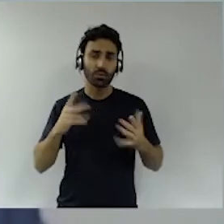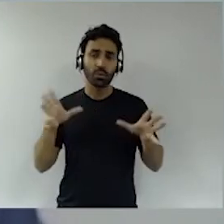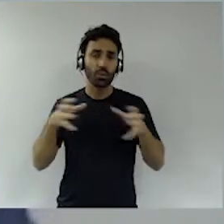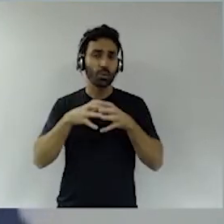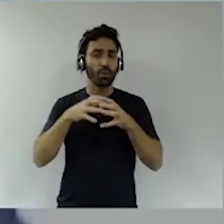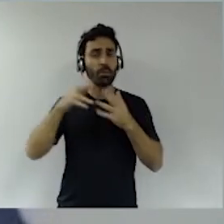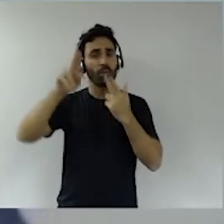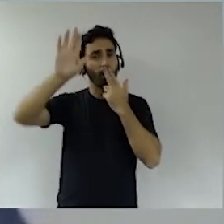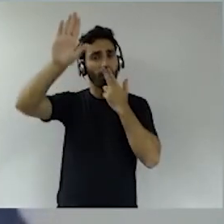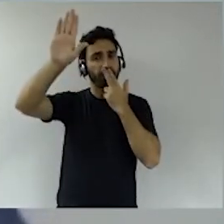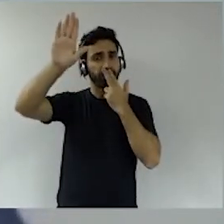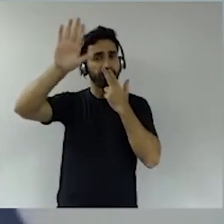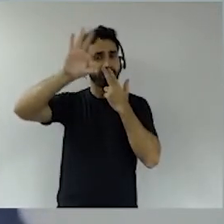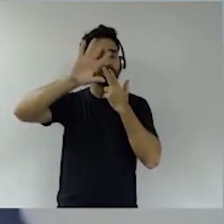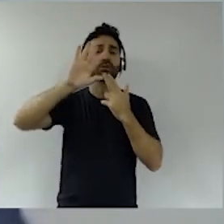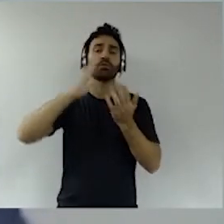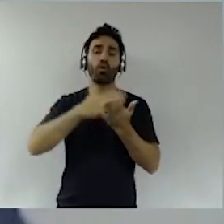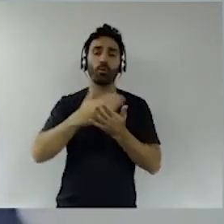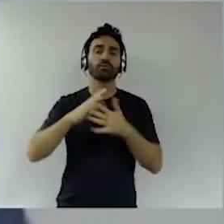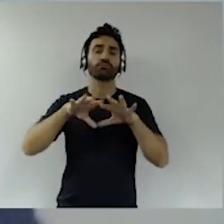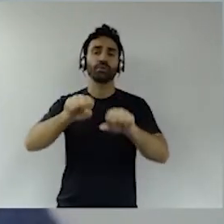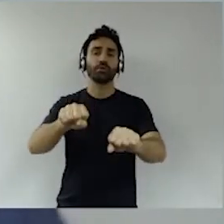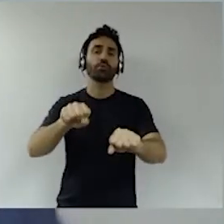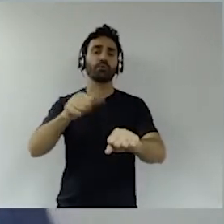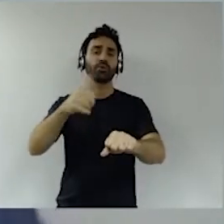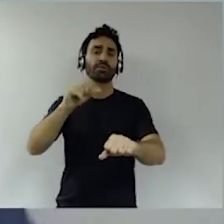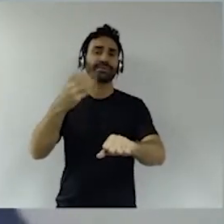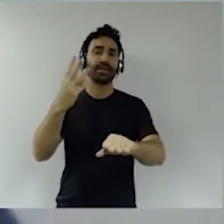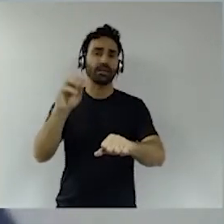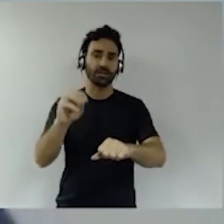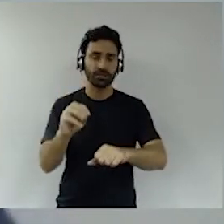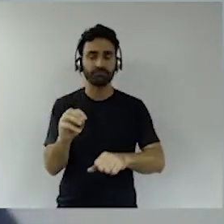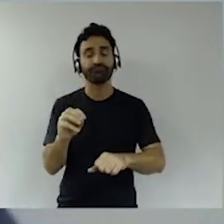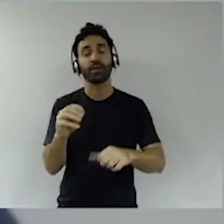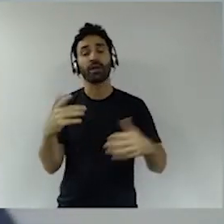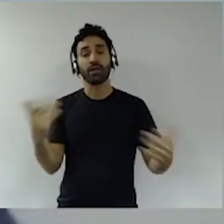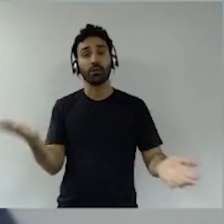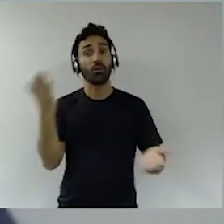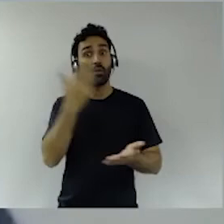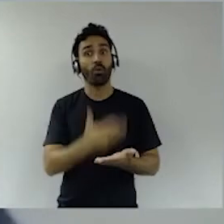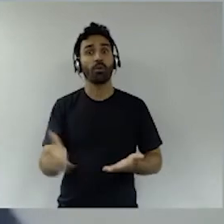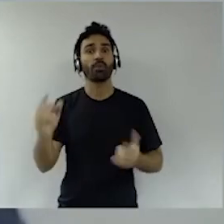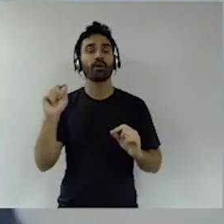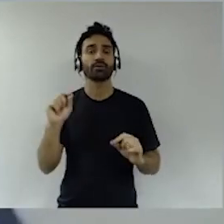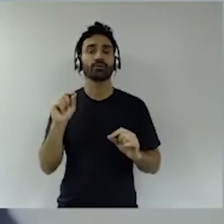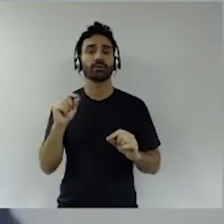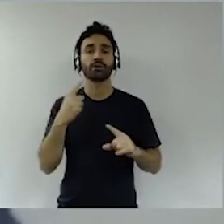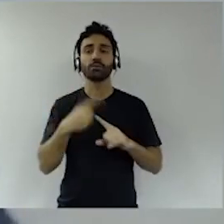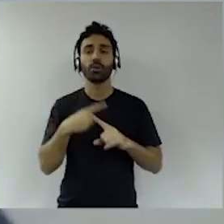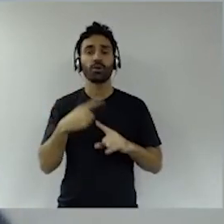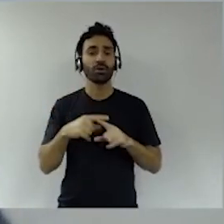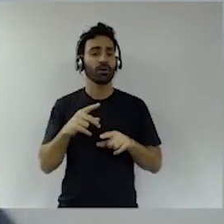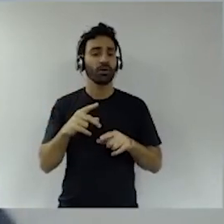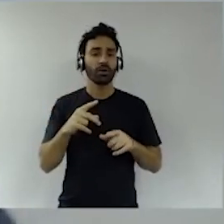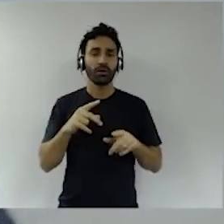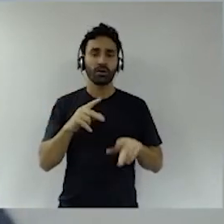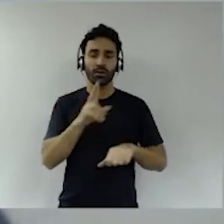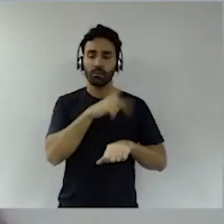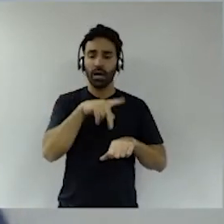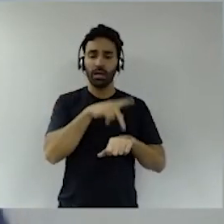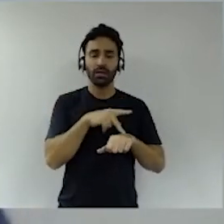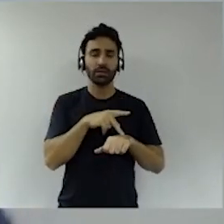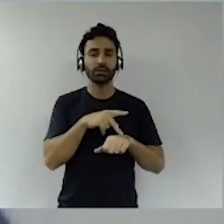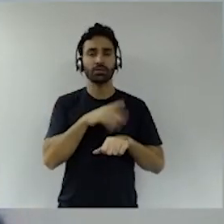ao poder em 1930. E, a partir daquele momento, né, pela apatia da nação,